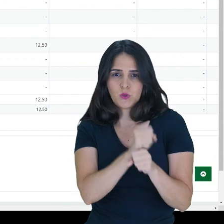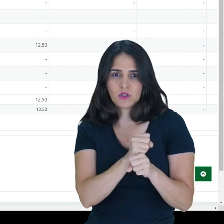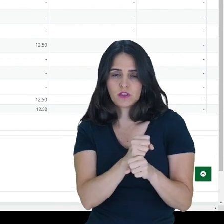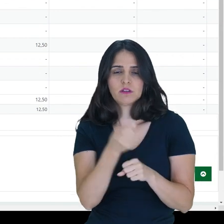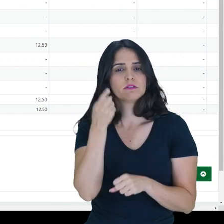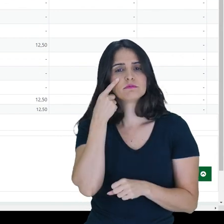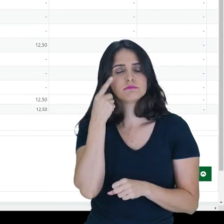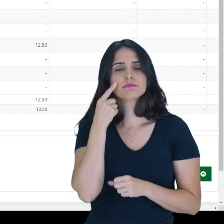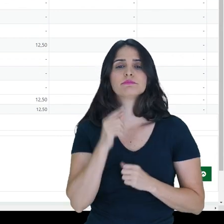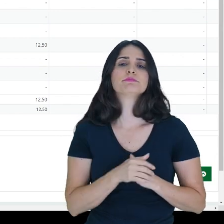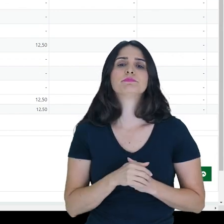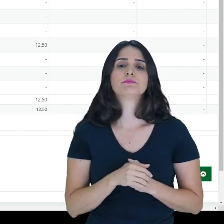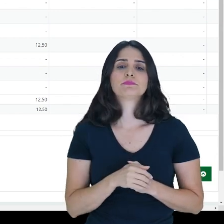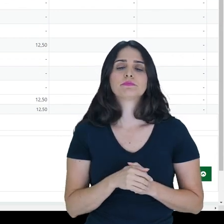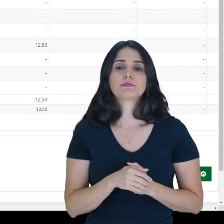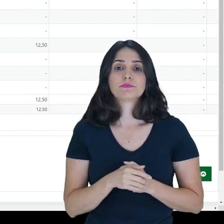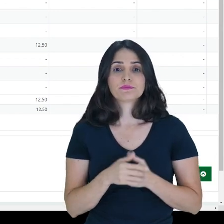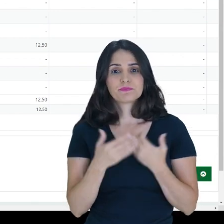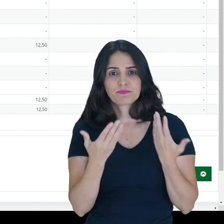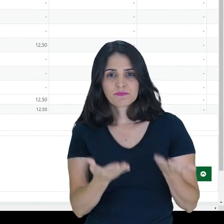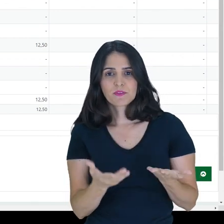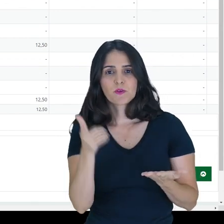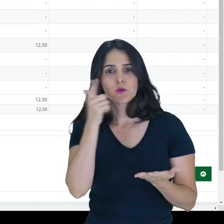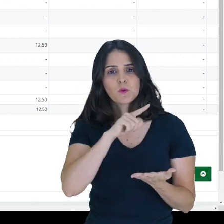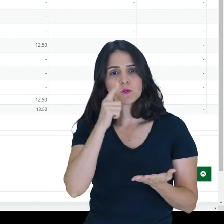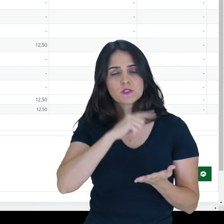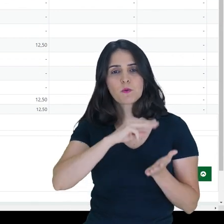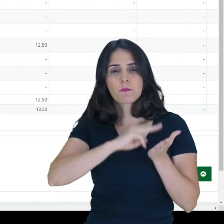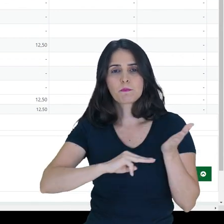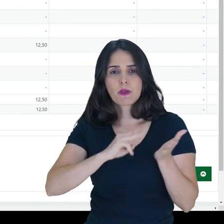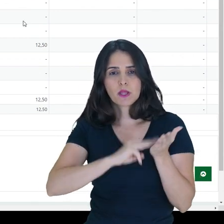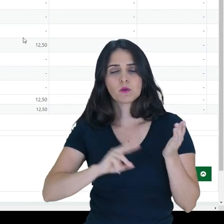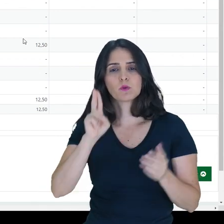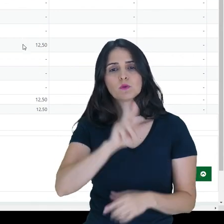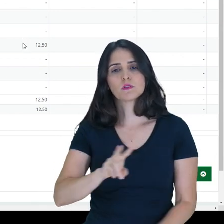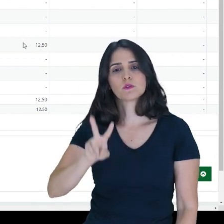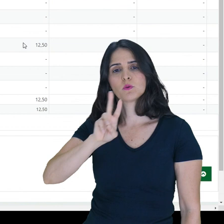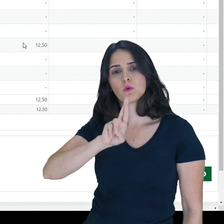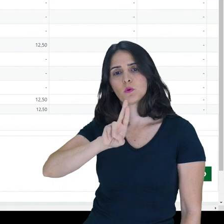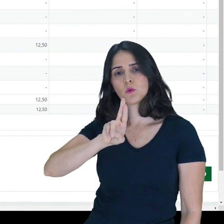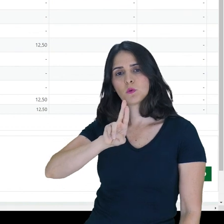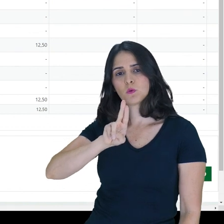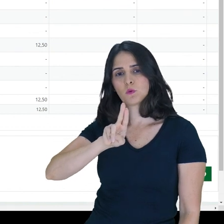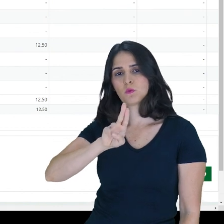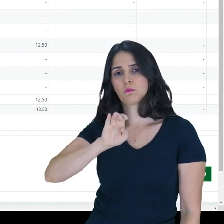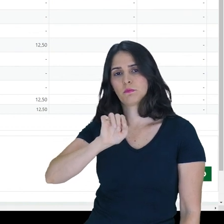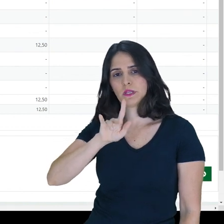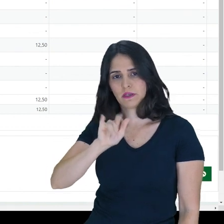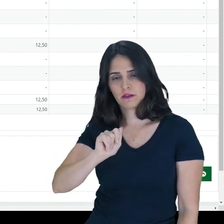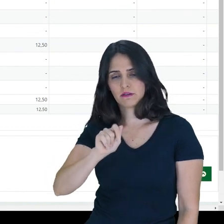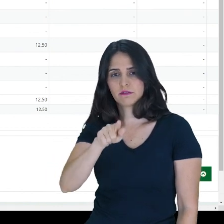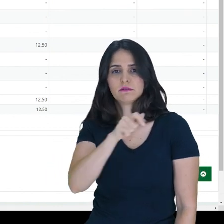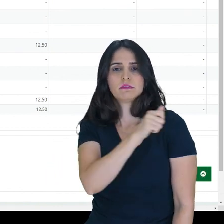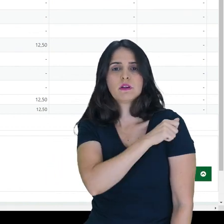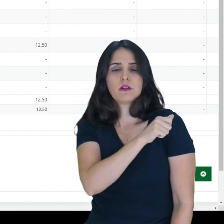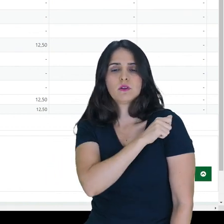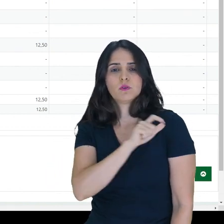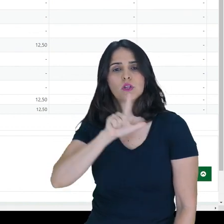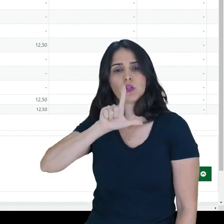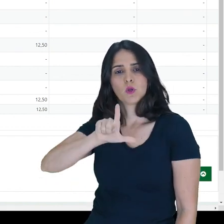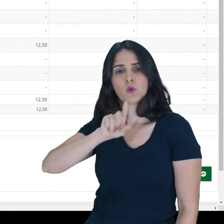Observe que se trata da tarefa com o método de avaliação por rubrica nesta coluna aqui e a aluna